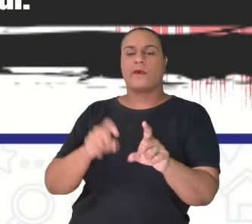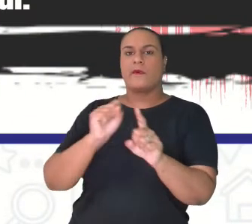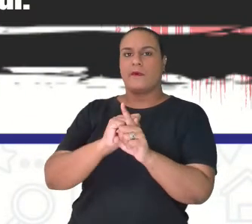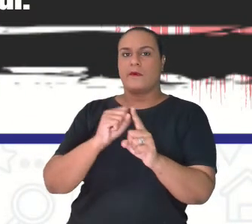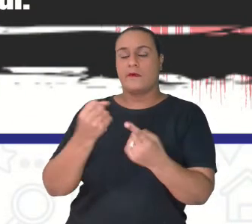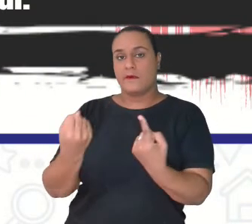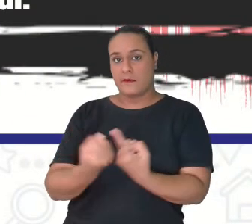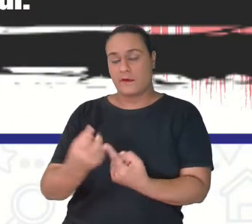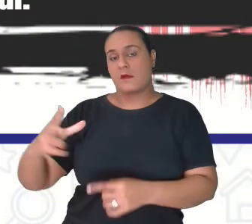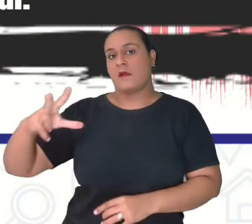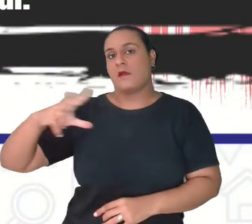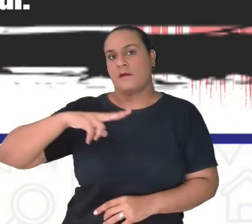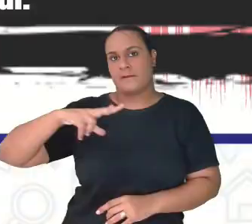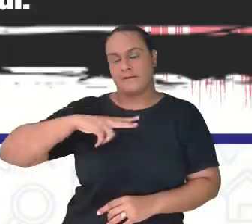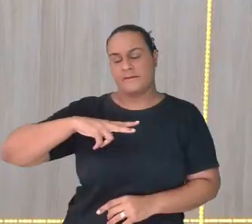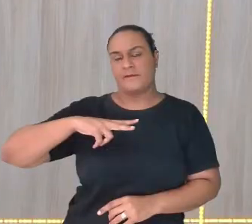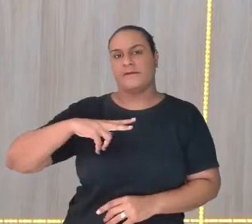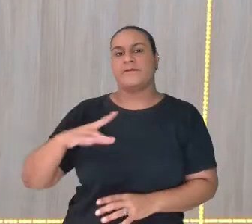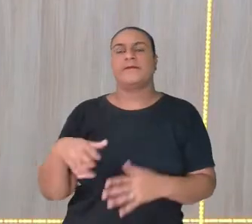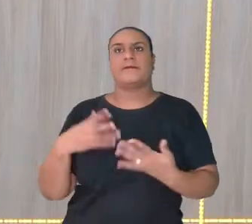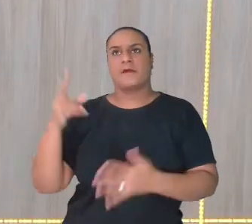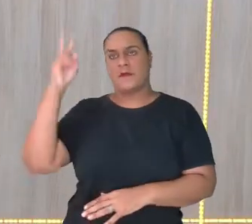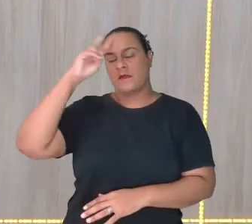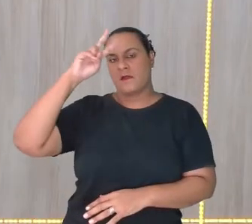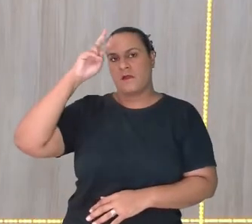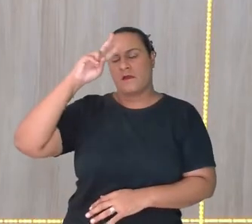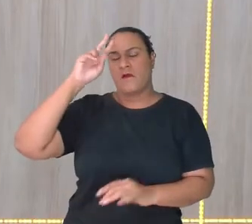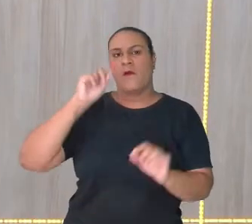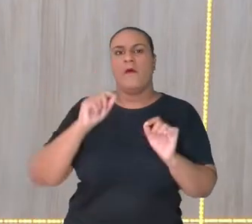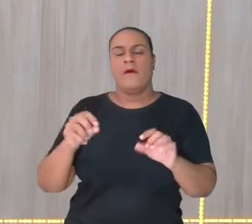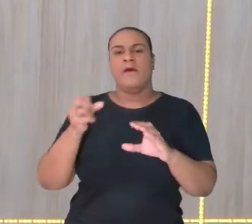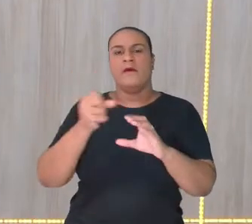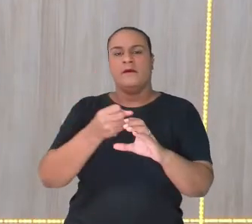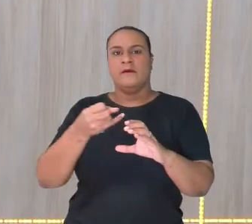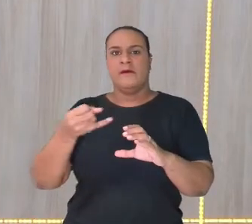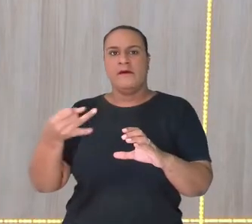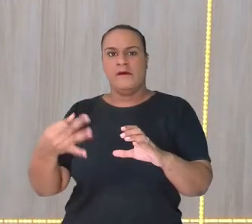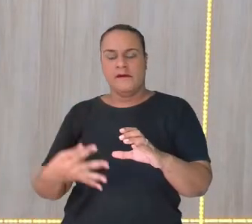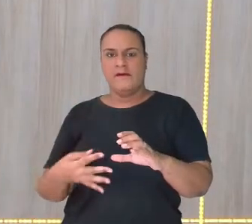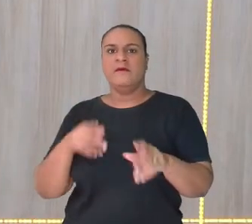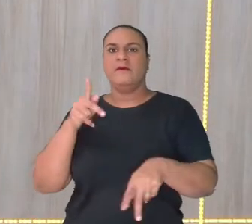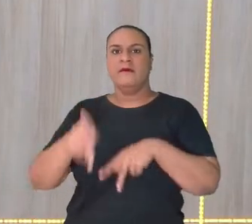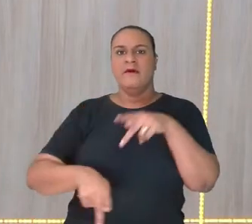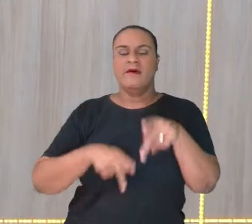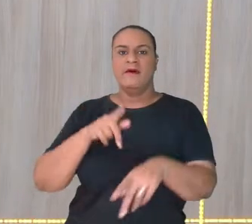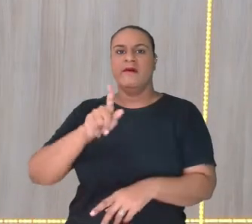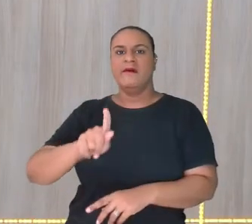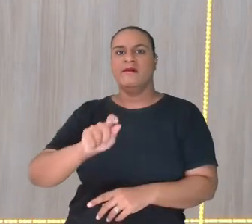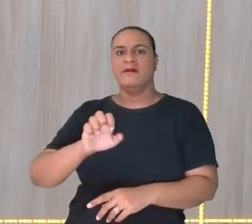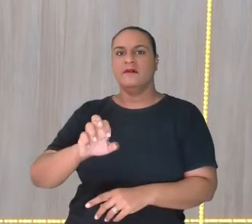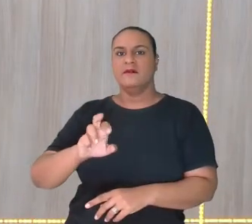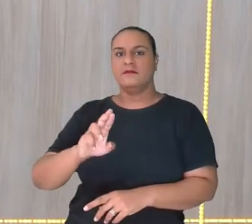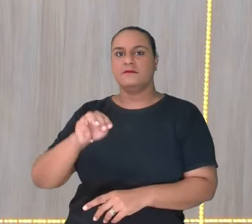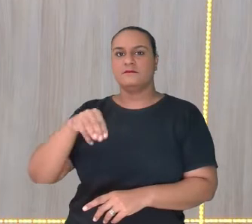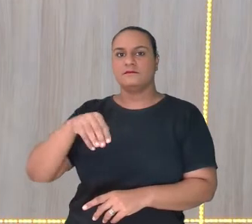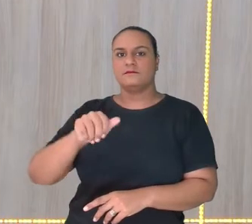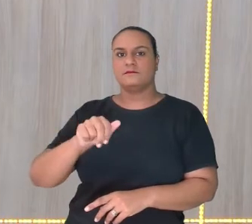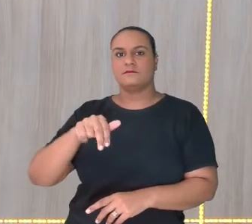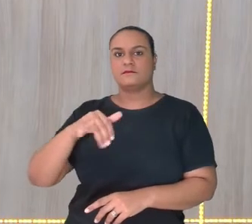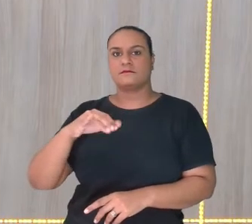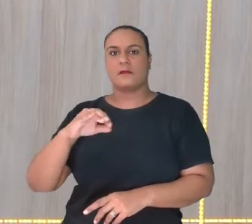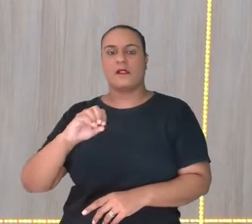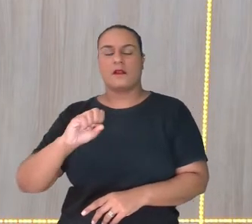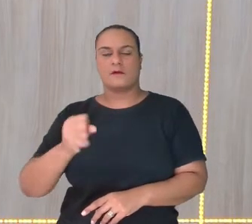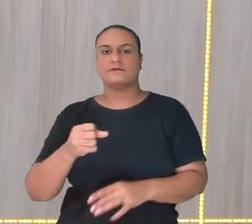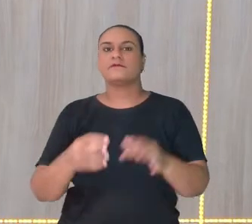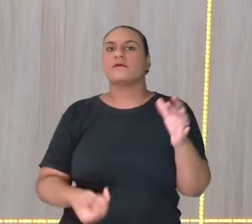dependência pessoal. Então, lembrar de uma das características, né, dos povos germânicos, que era a formação de exércitos,